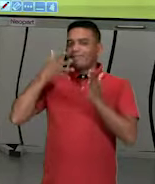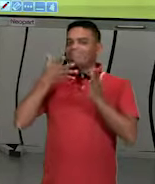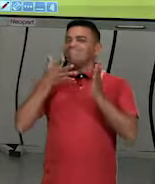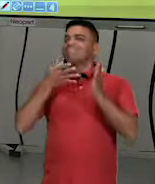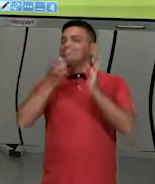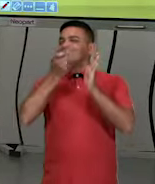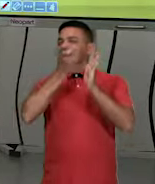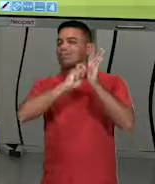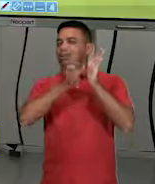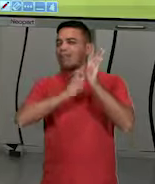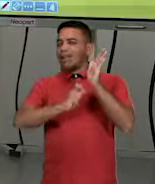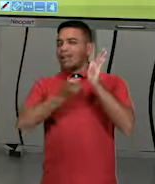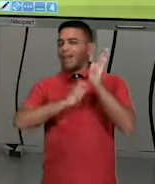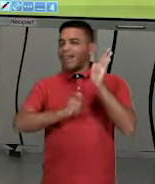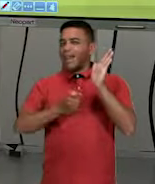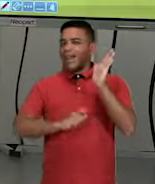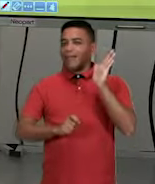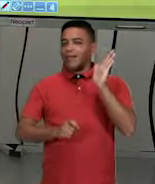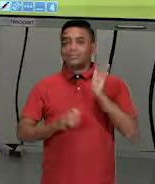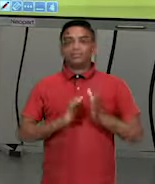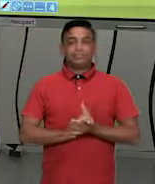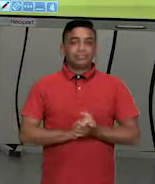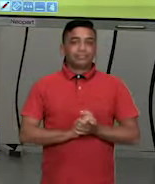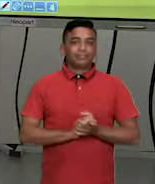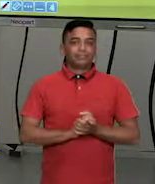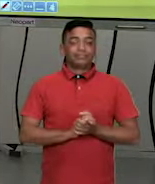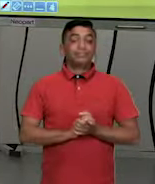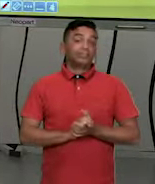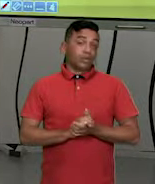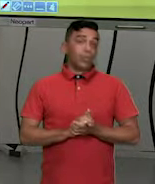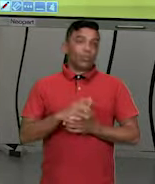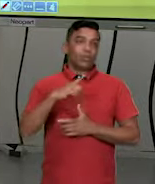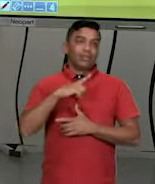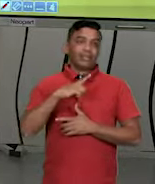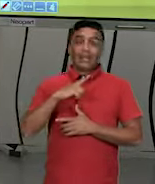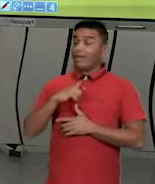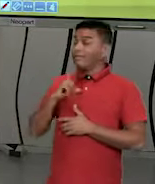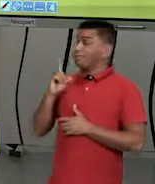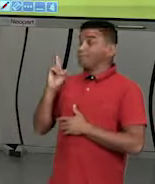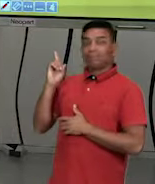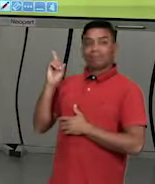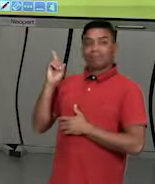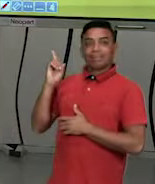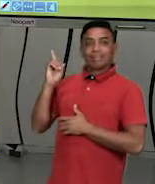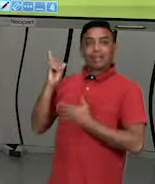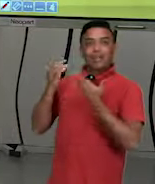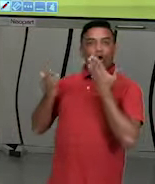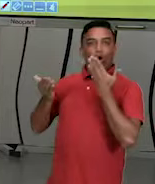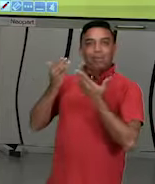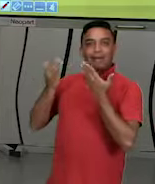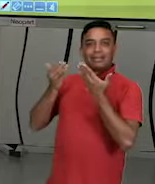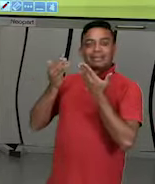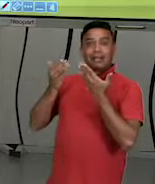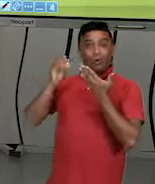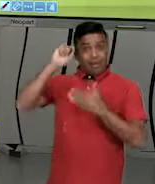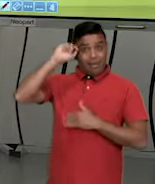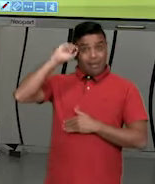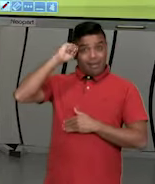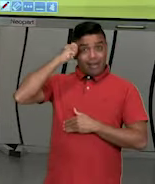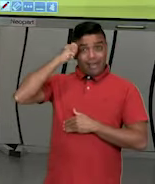argumentatividade para o meu texto. Aqui a gente tem uma comparação entre a África do